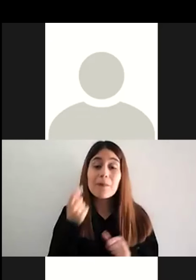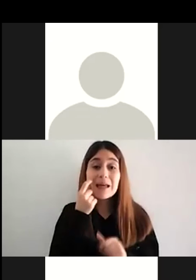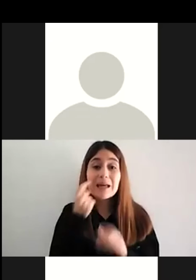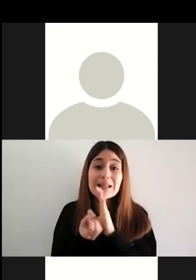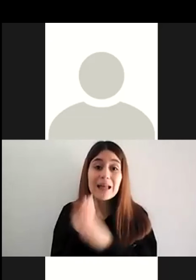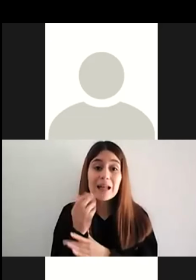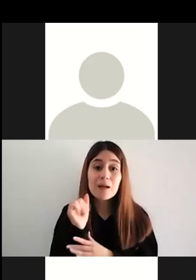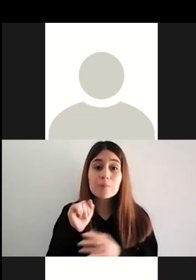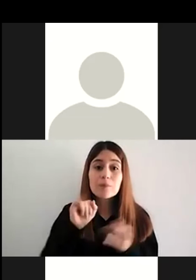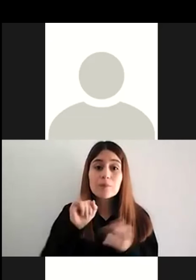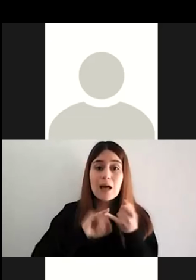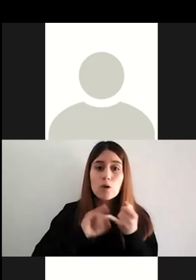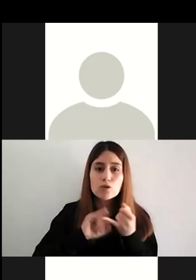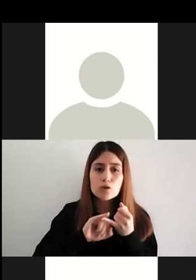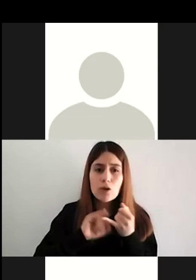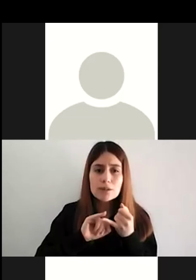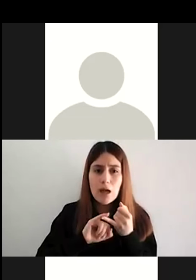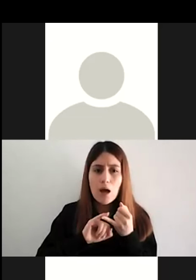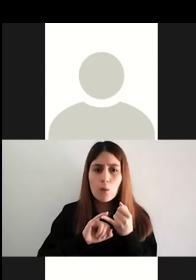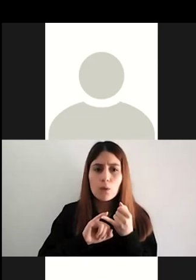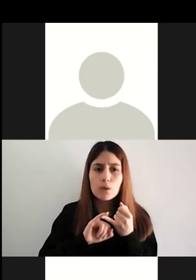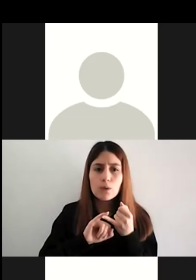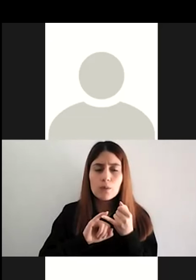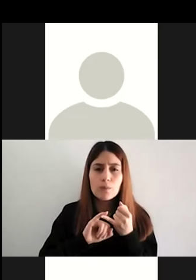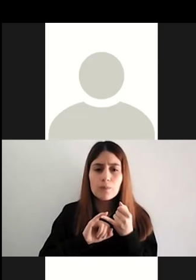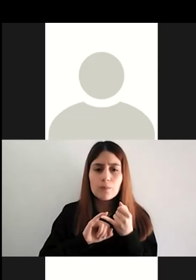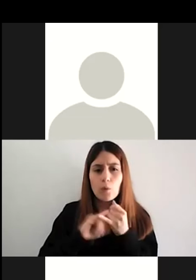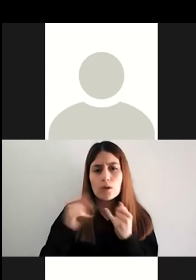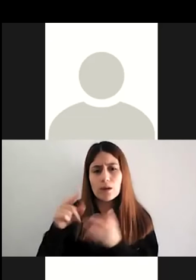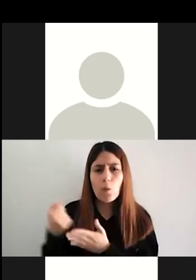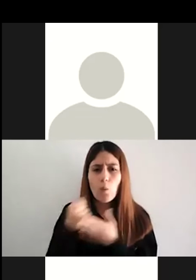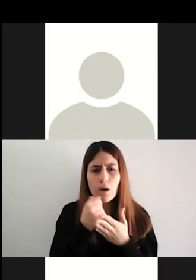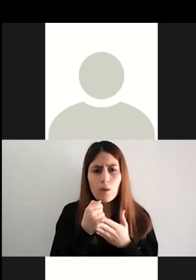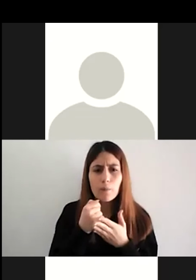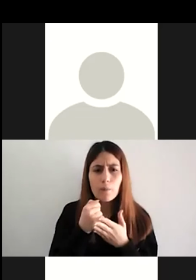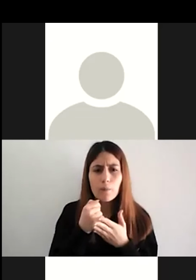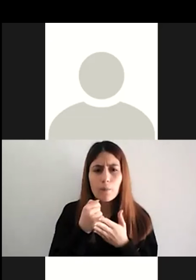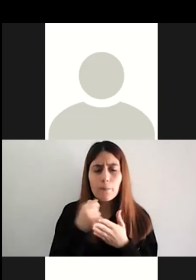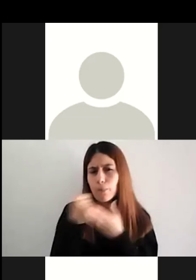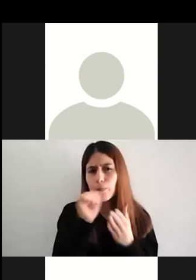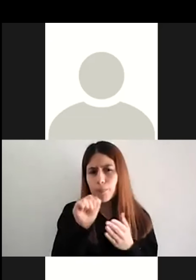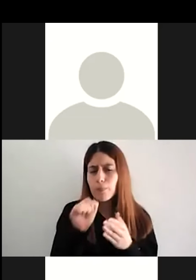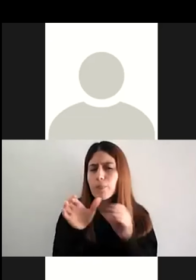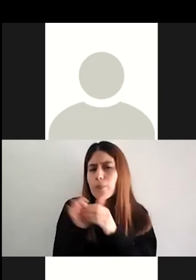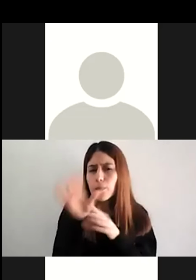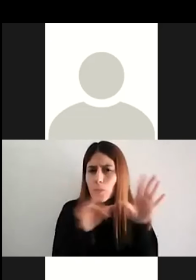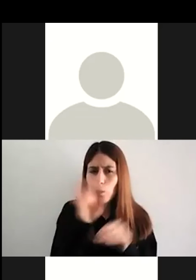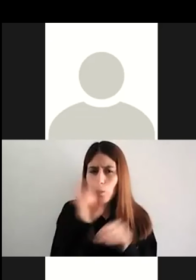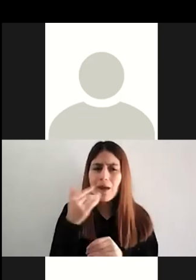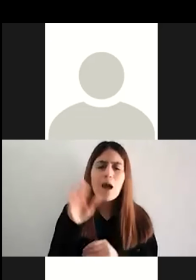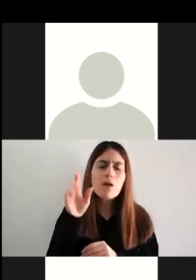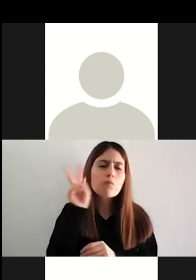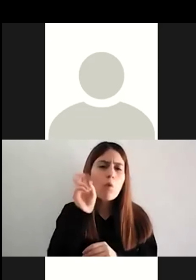pela Fundação Avedis Donaviden com a nível, claro, com o apoio da Comissão Europeia. Estão a ser ouvidos neste momento